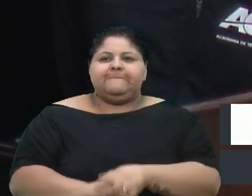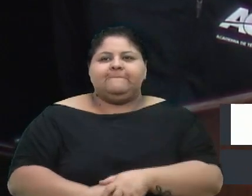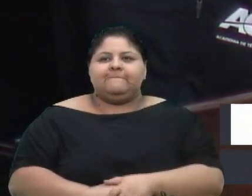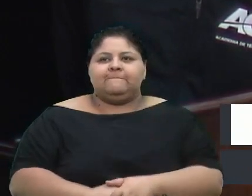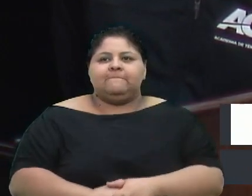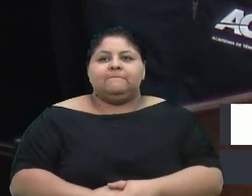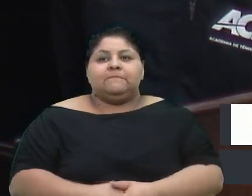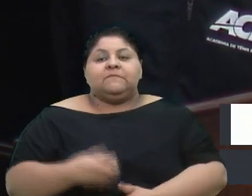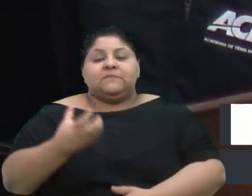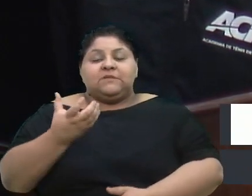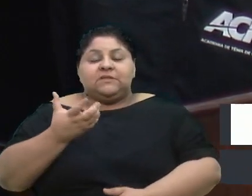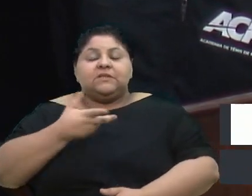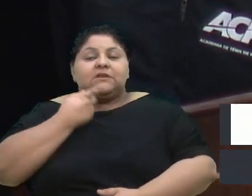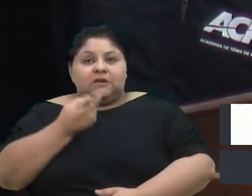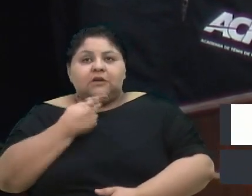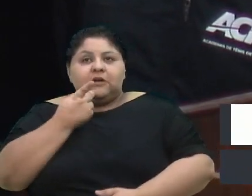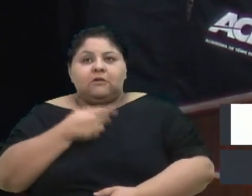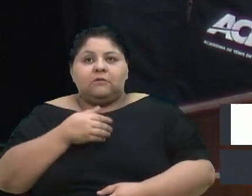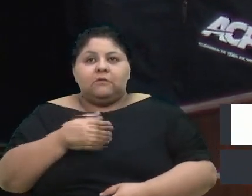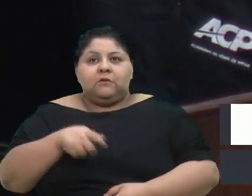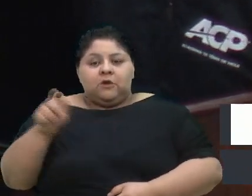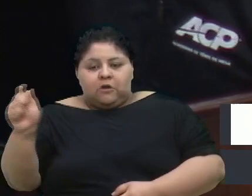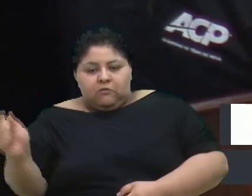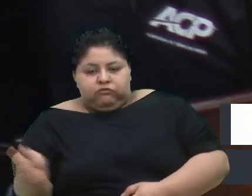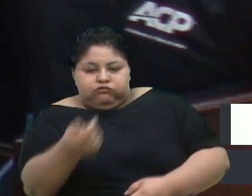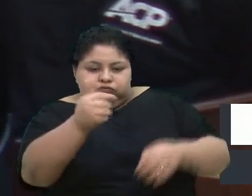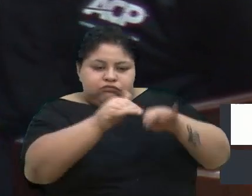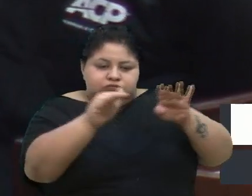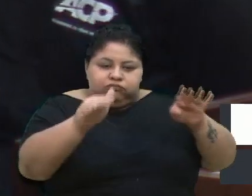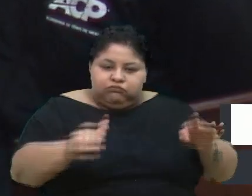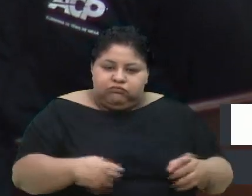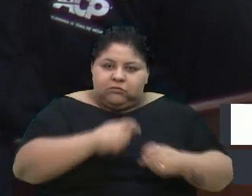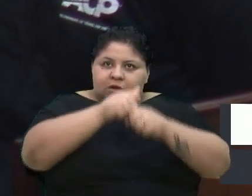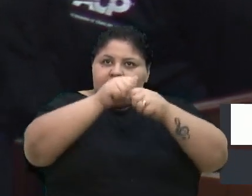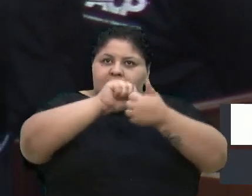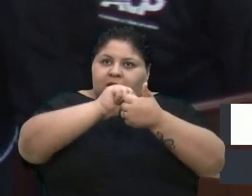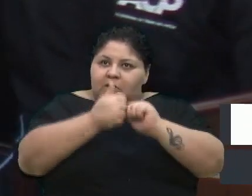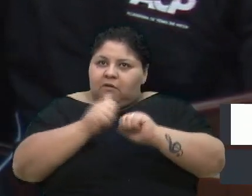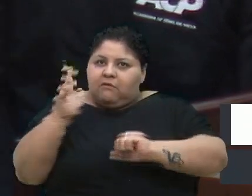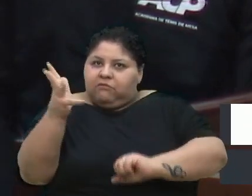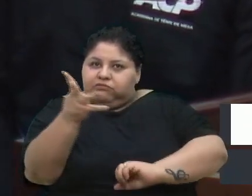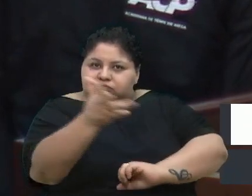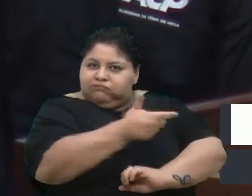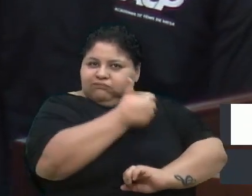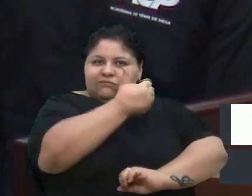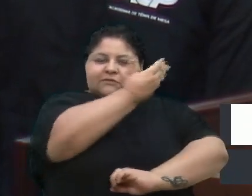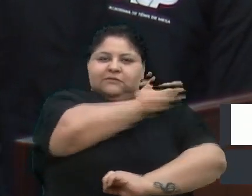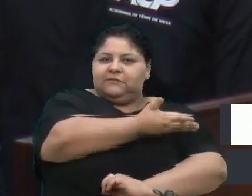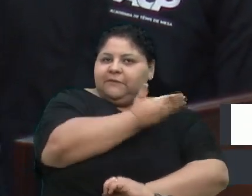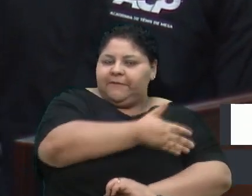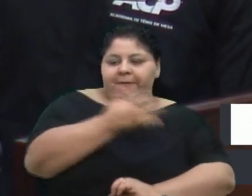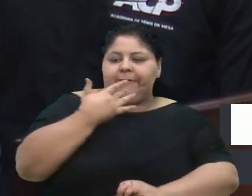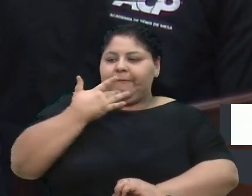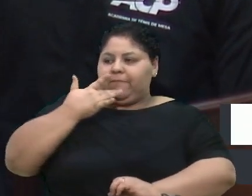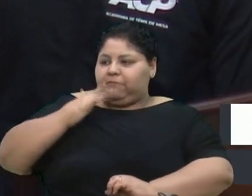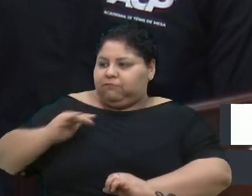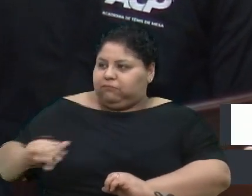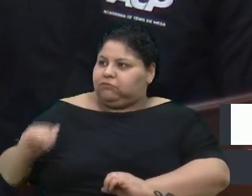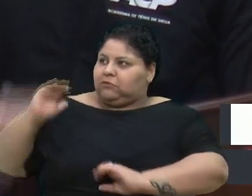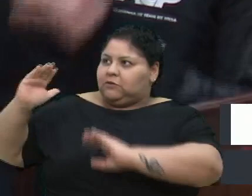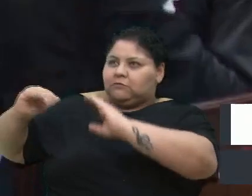Queria dizer que o tênis de mesa é um esporte para todos. Todos podem praticar, sejam crianças, adultos.